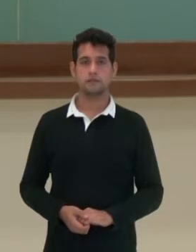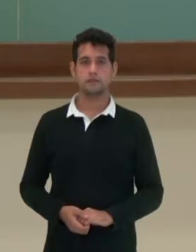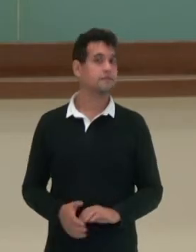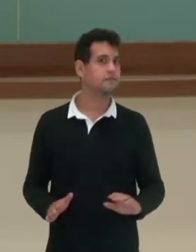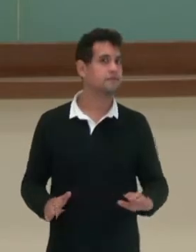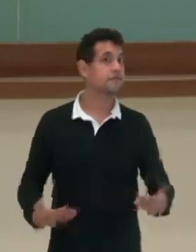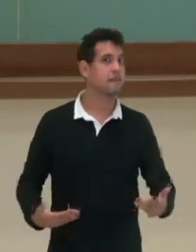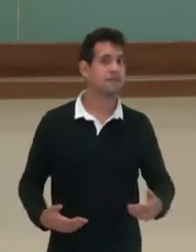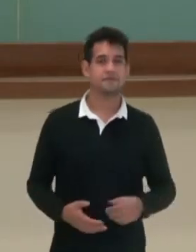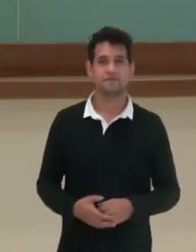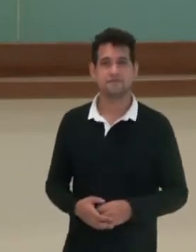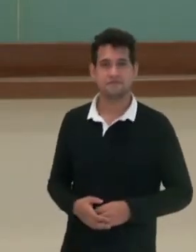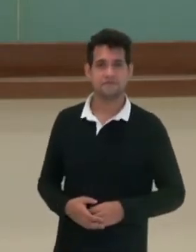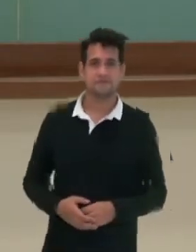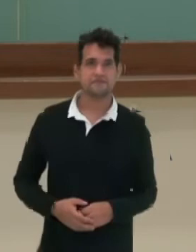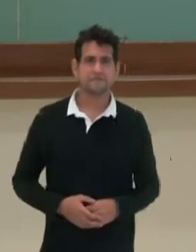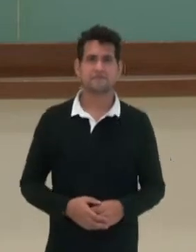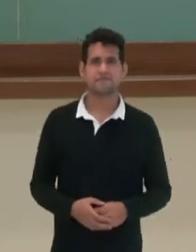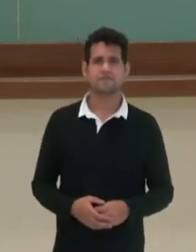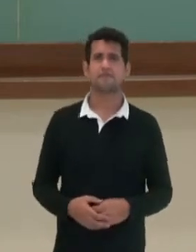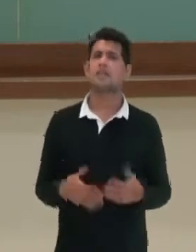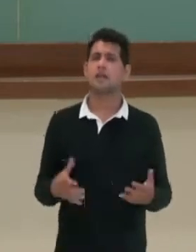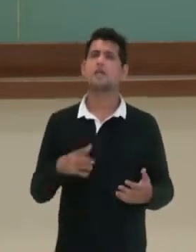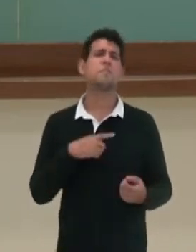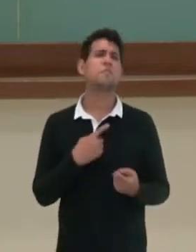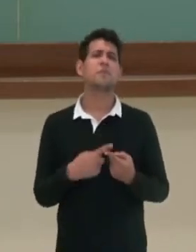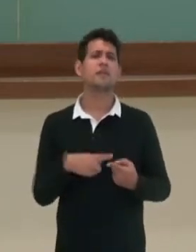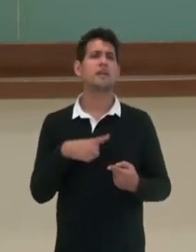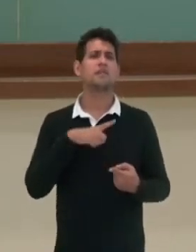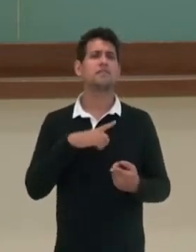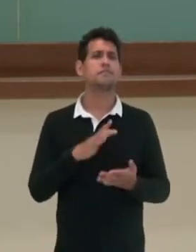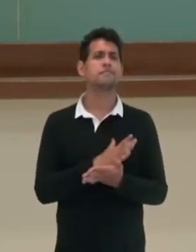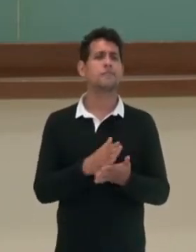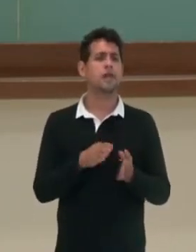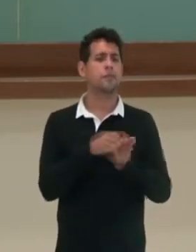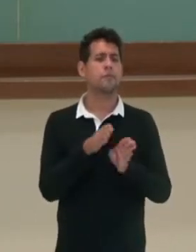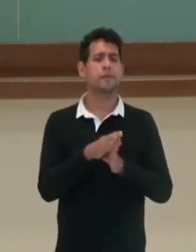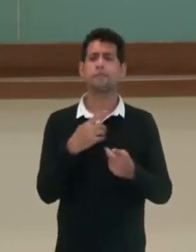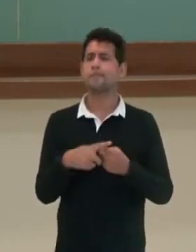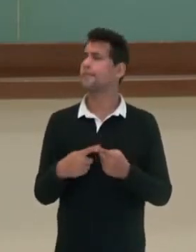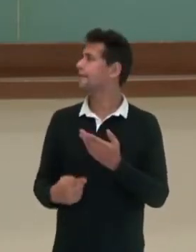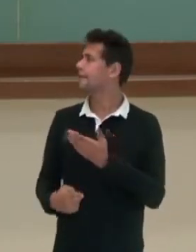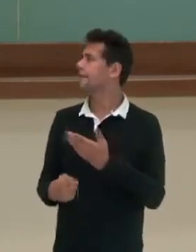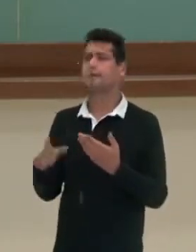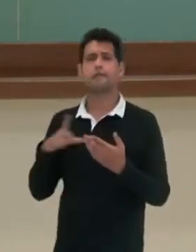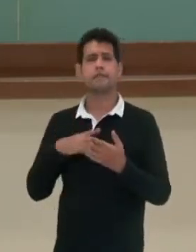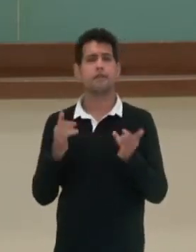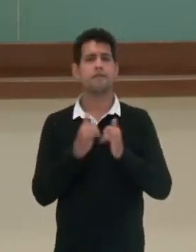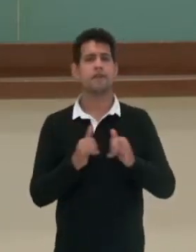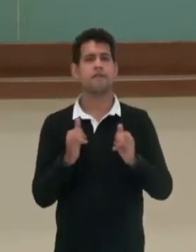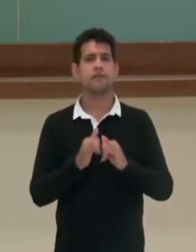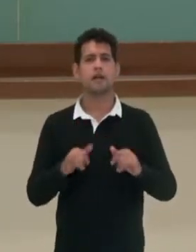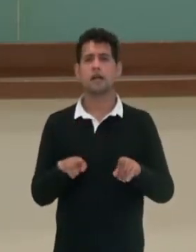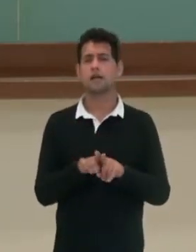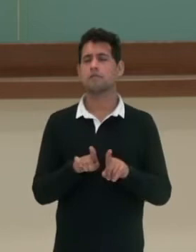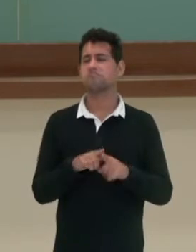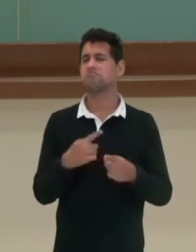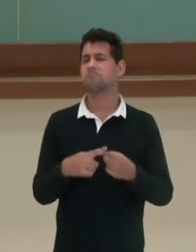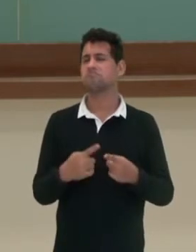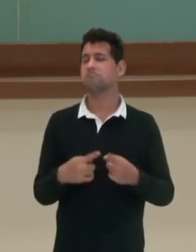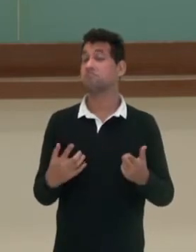E aí, pessoal, por que eles tiveram que ter essas recomendações, né? Por que eles deram essas recomendações para essa pessoa que